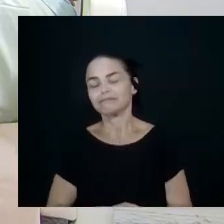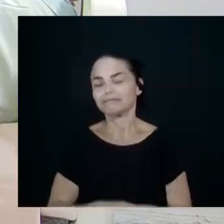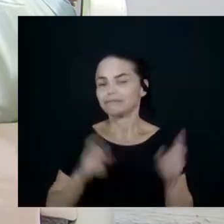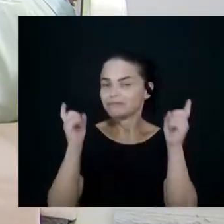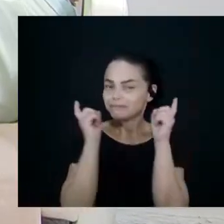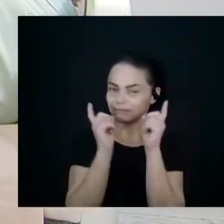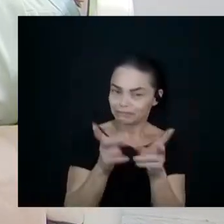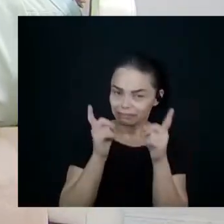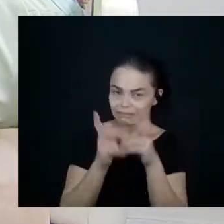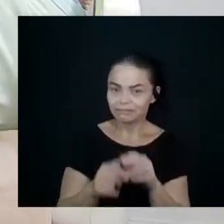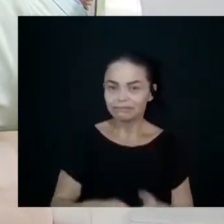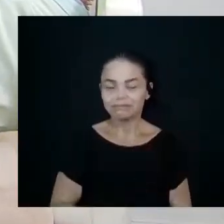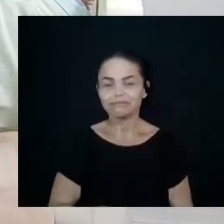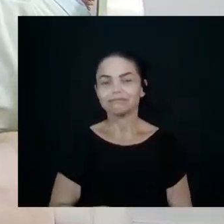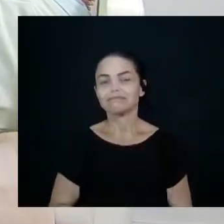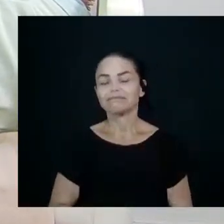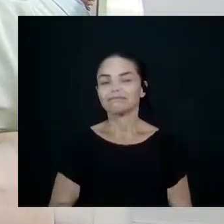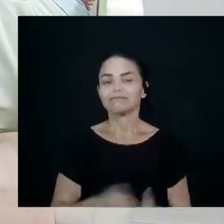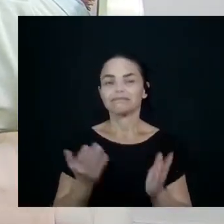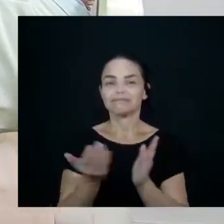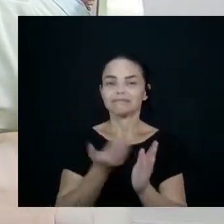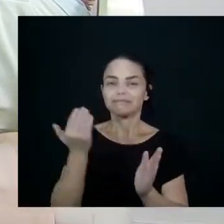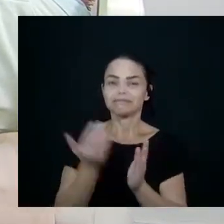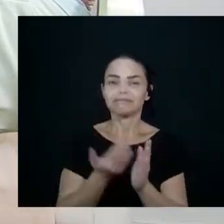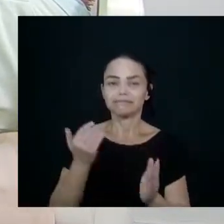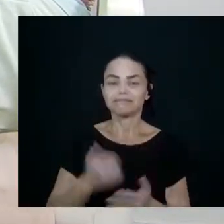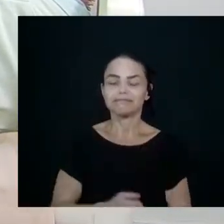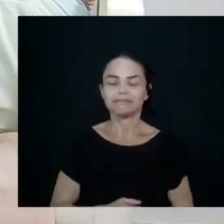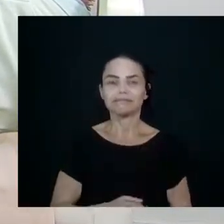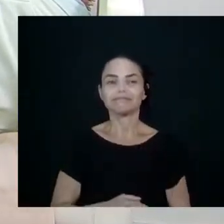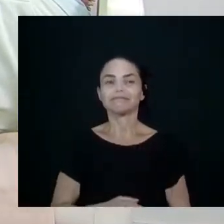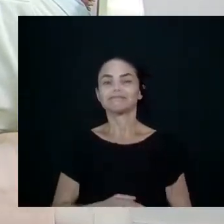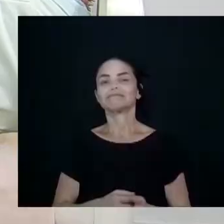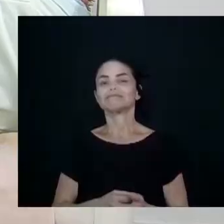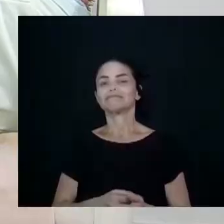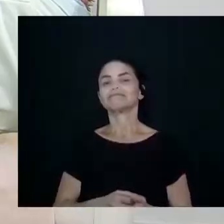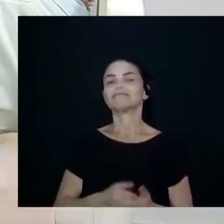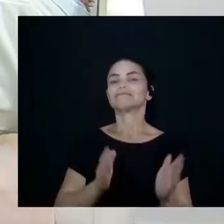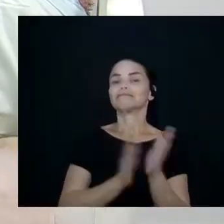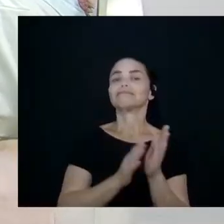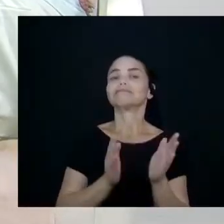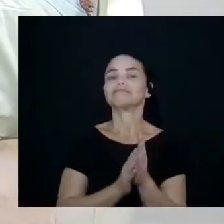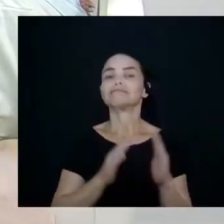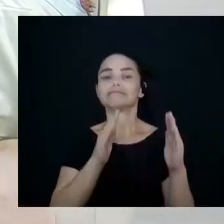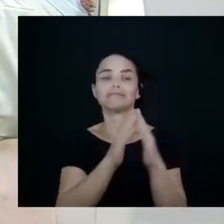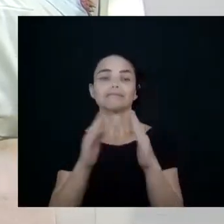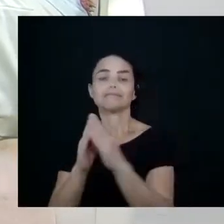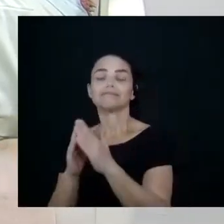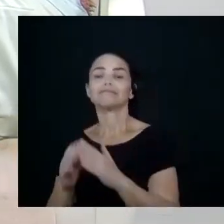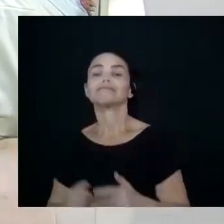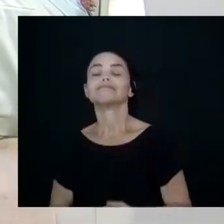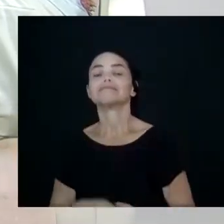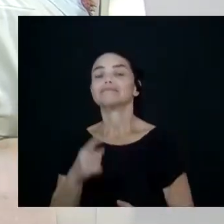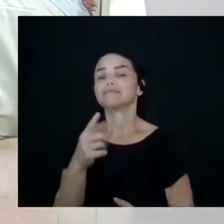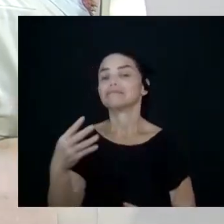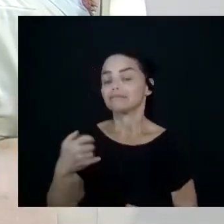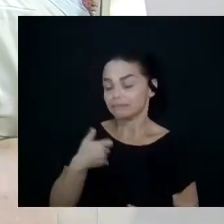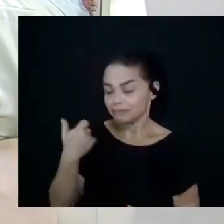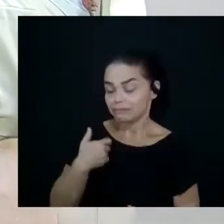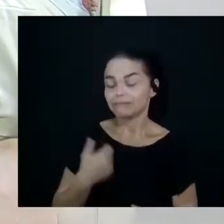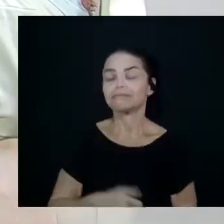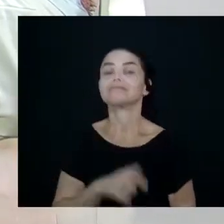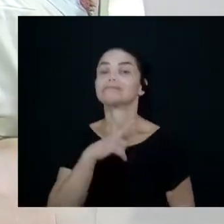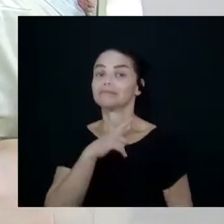ela já vendia, gente, produtos de catálogos ou consignados porta a porta aos 14 anos.